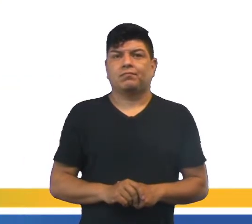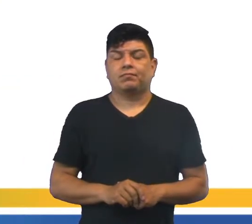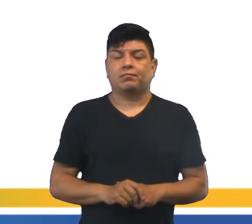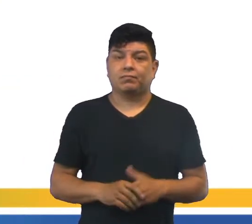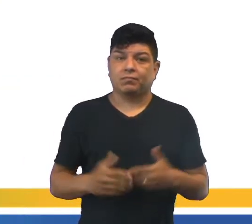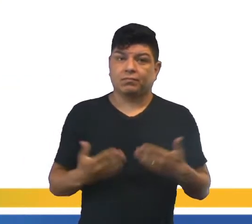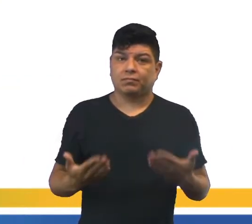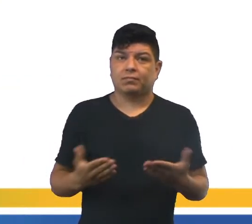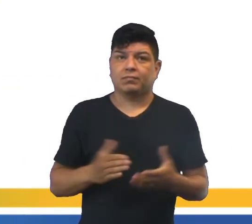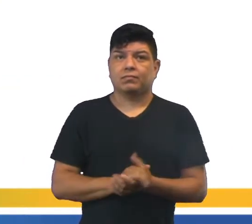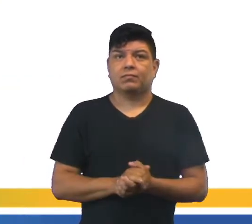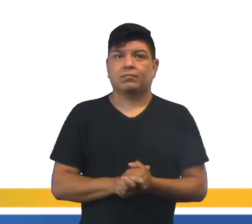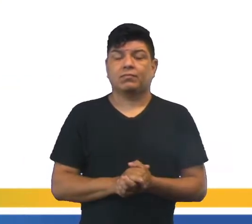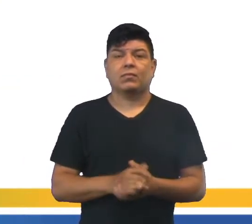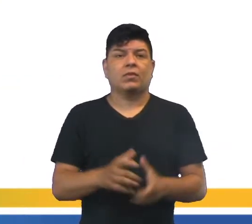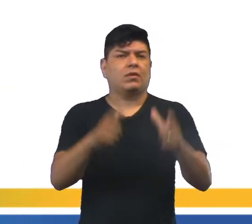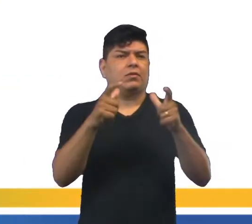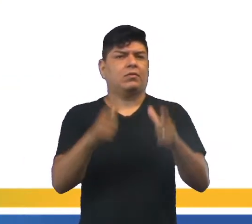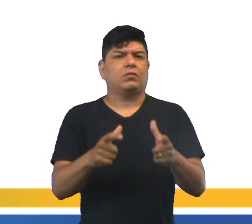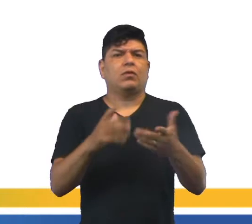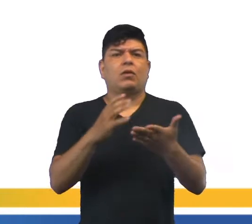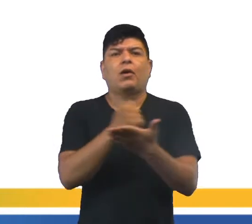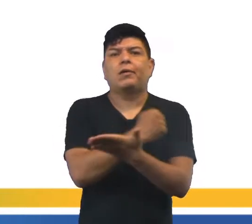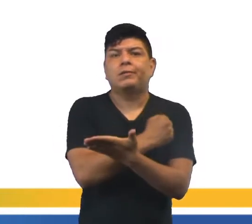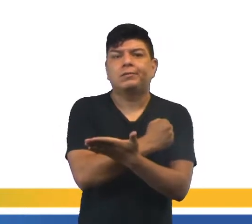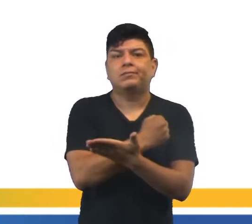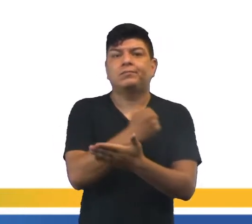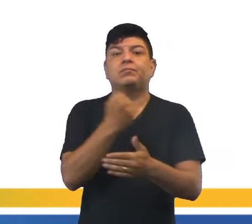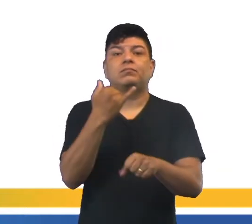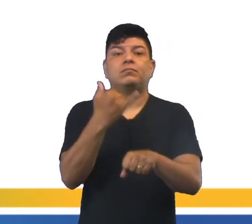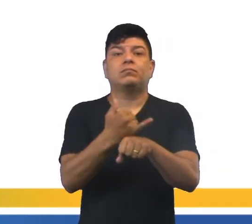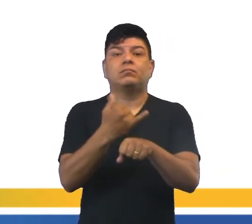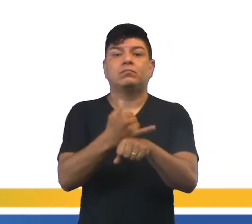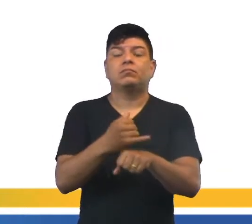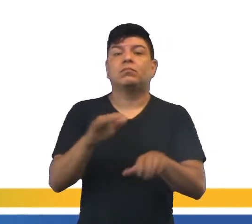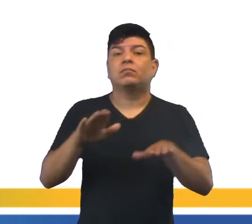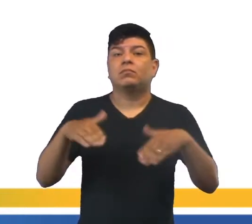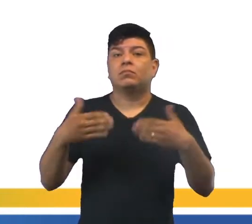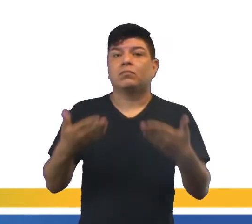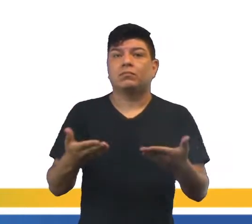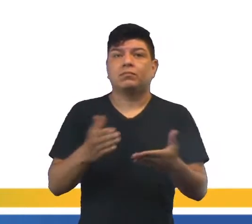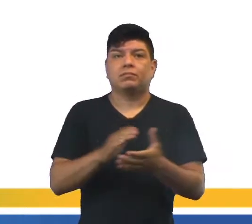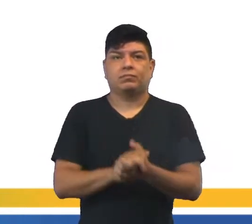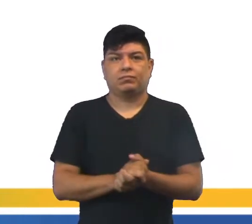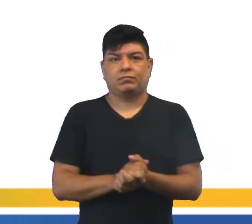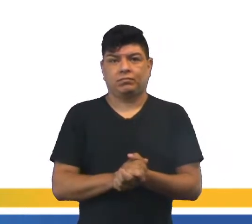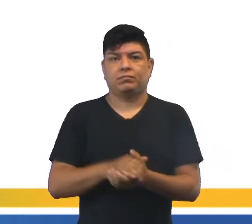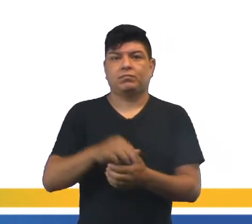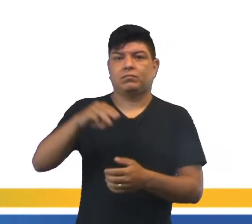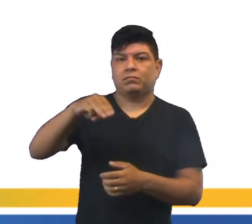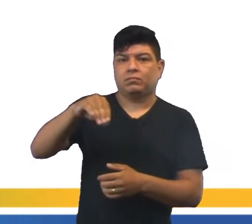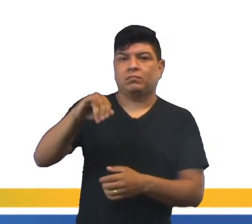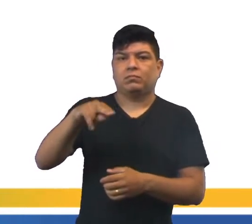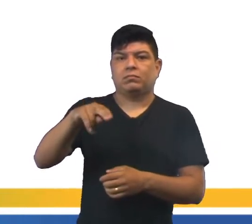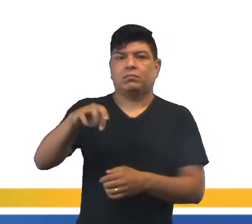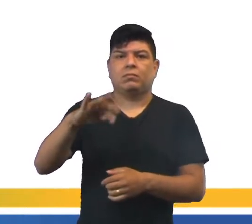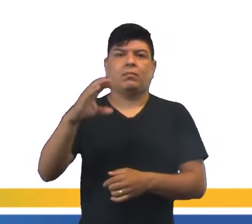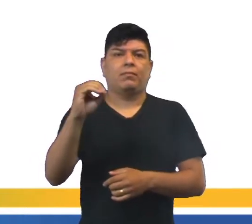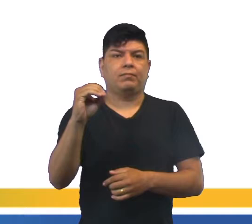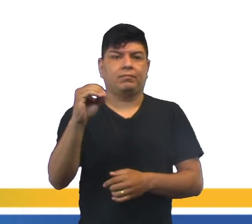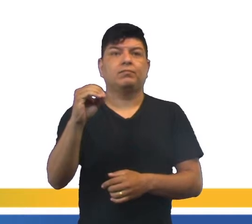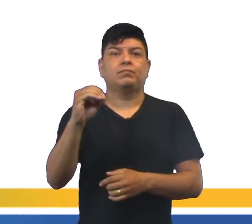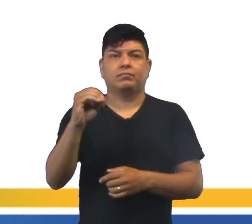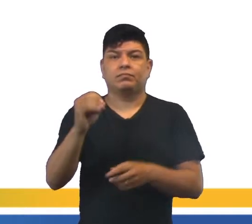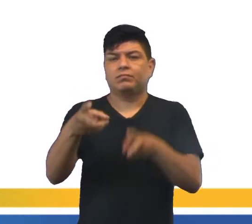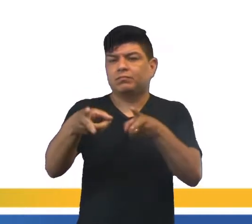Bem, e da onde é que se tira os metais, né? Os metais são tirados dos minérios, ok? Então,